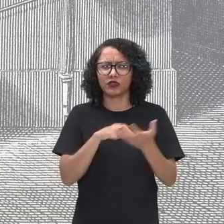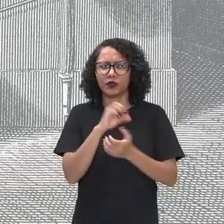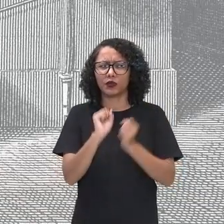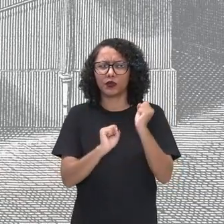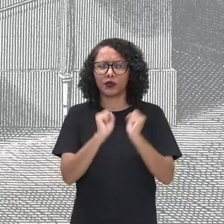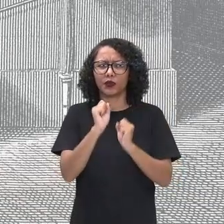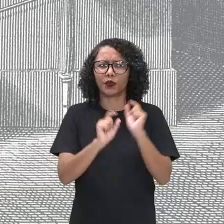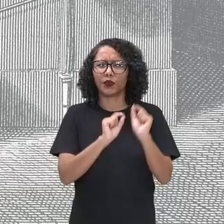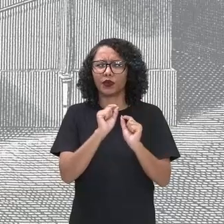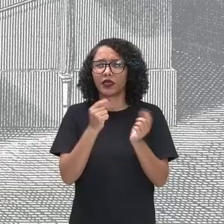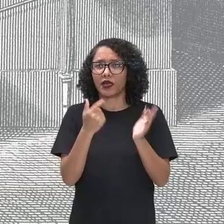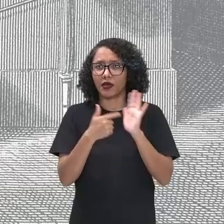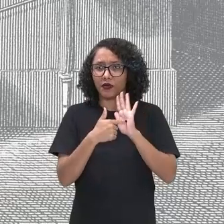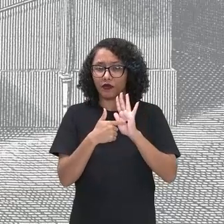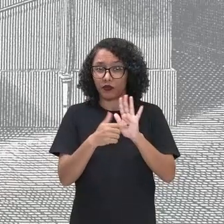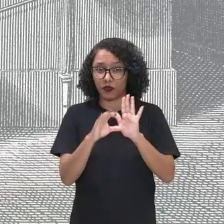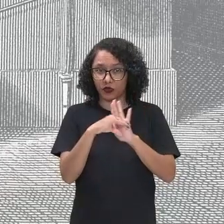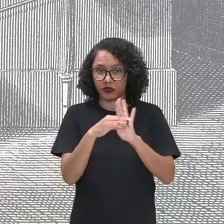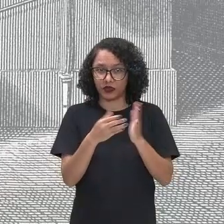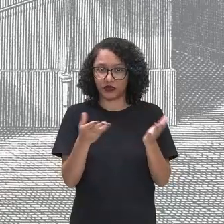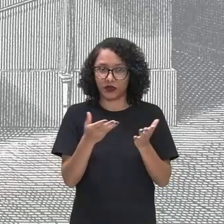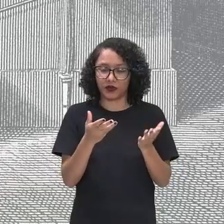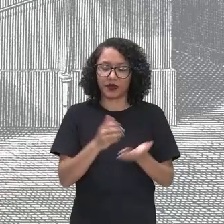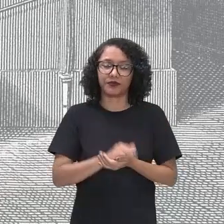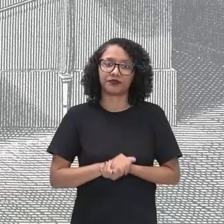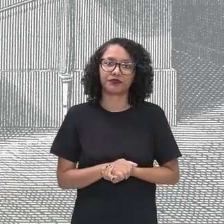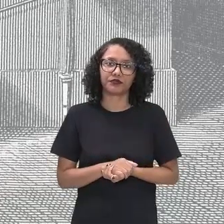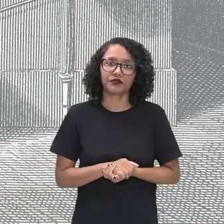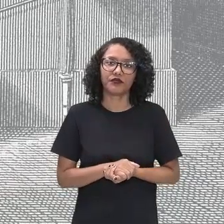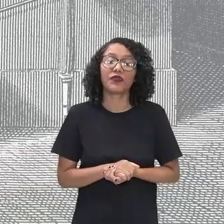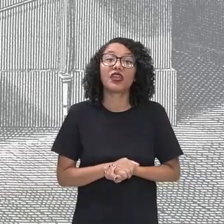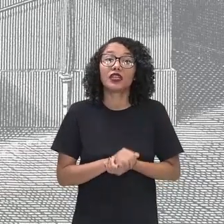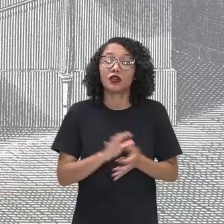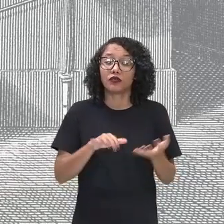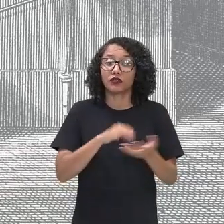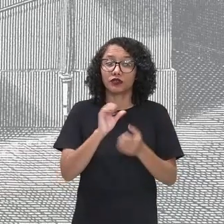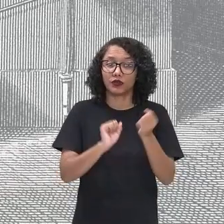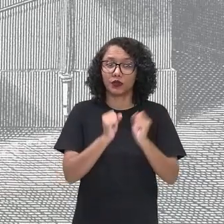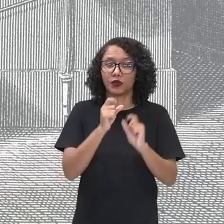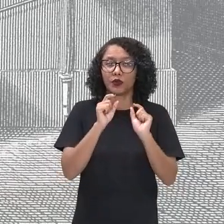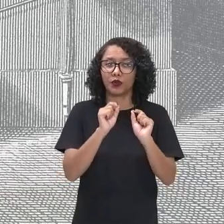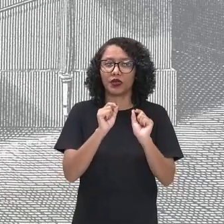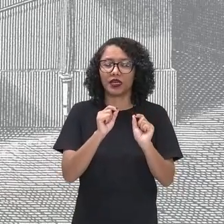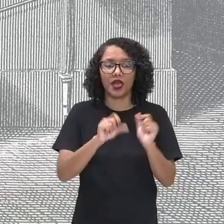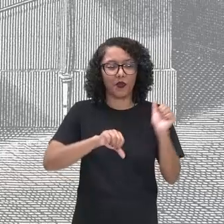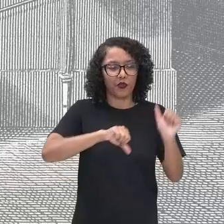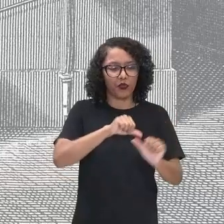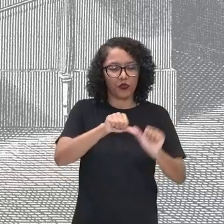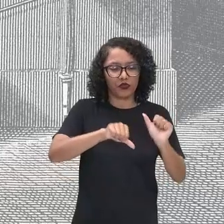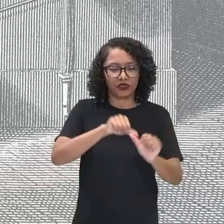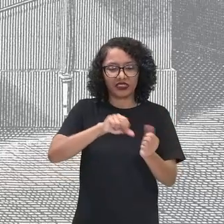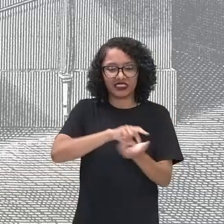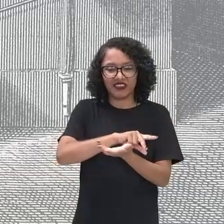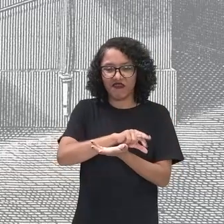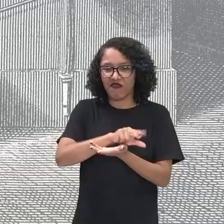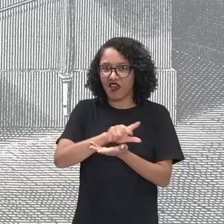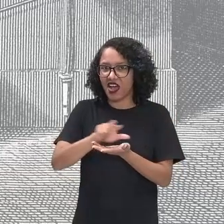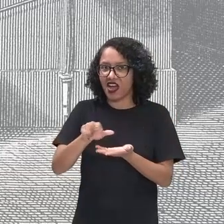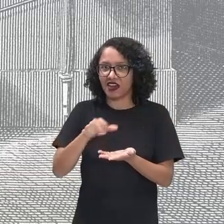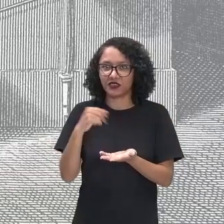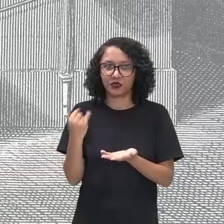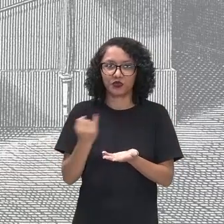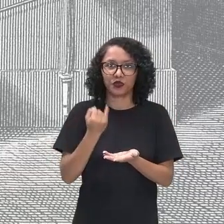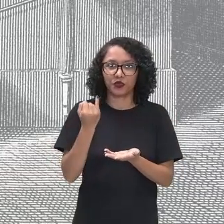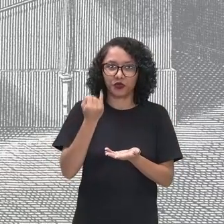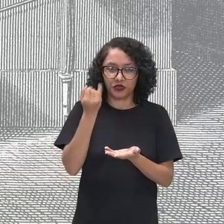para o conceito. A Revolução Industrial ela se refere a um conjunto de transformações profundas que